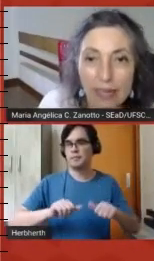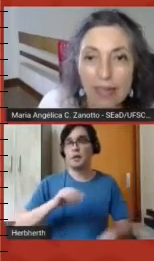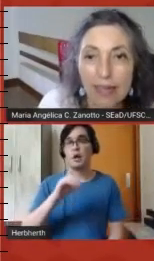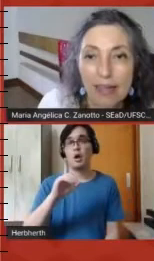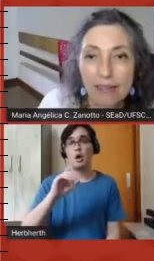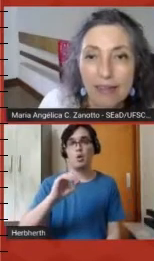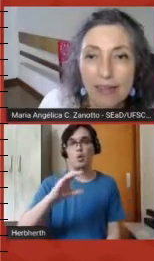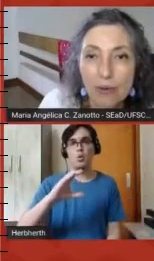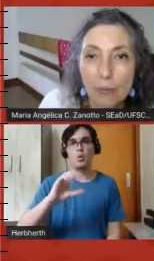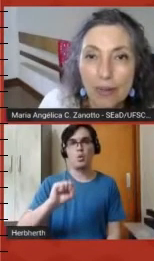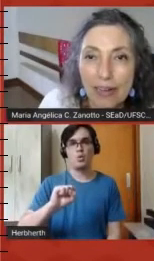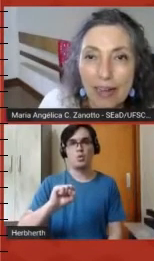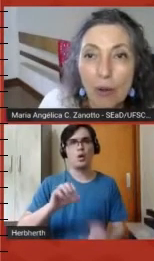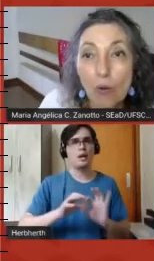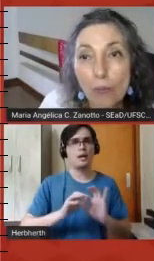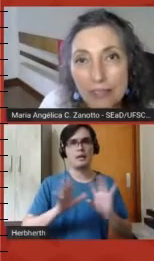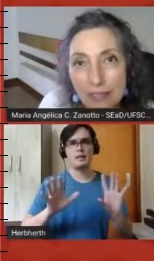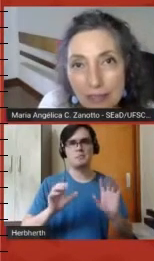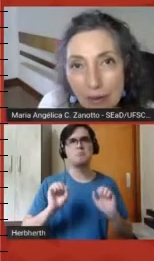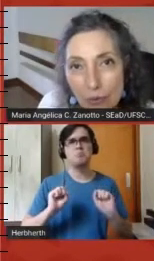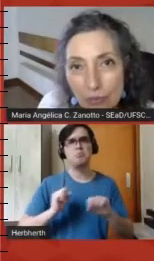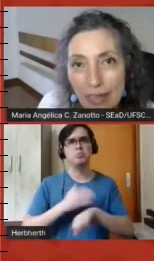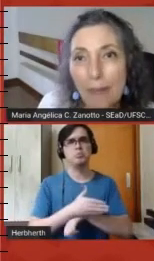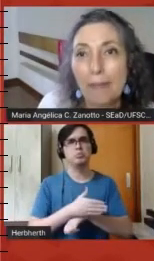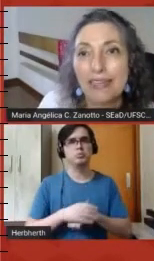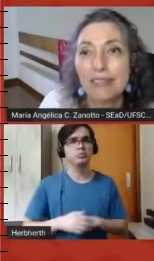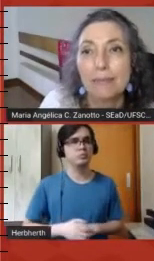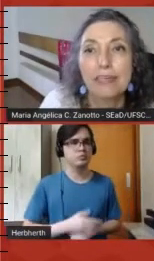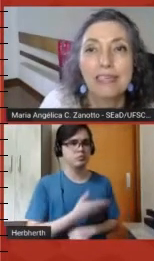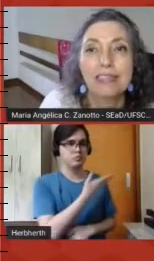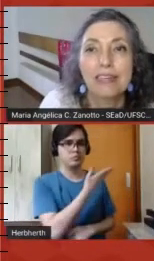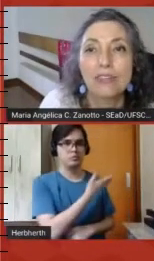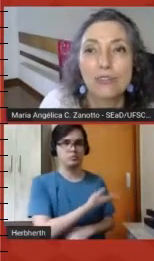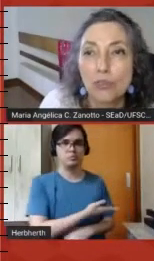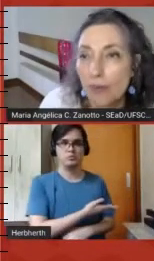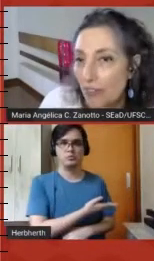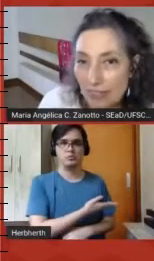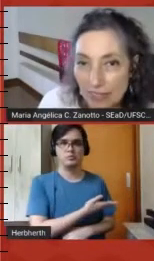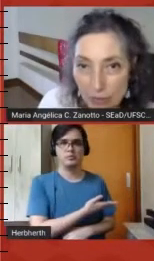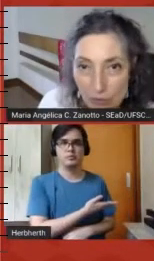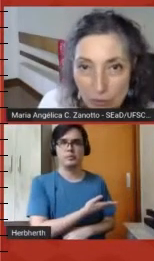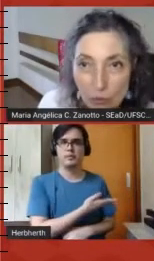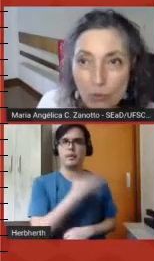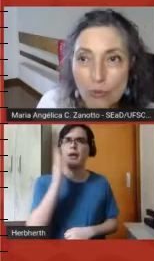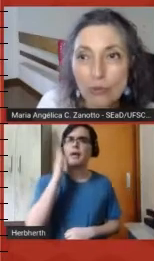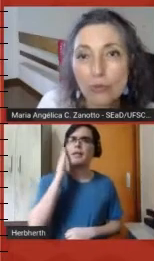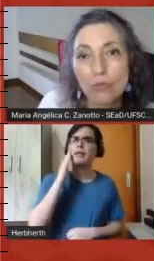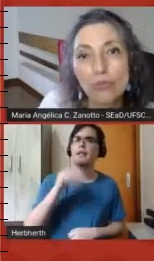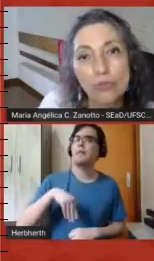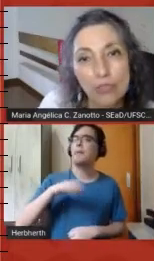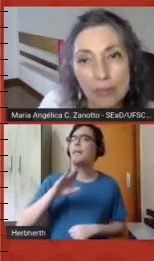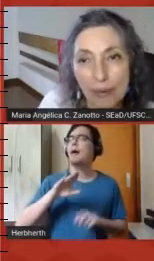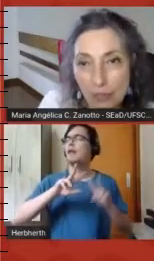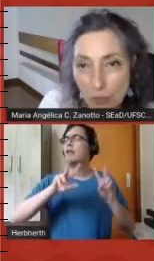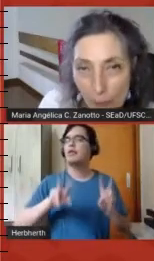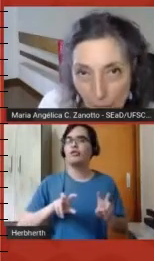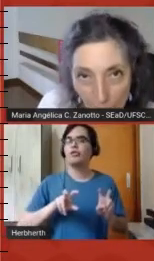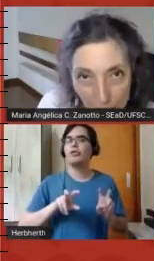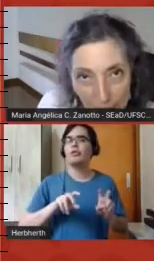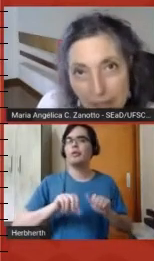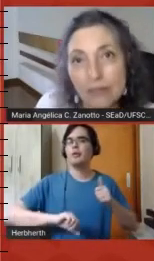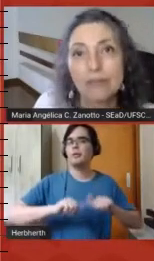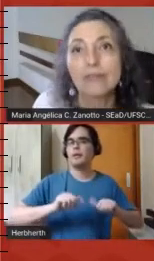né? Tem alguns saiba mais também sobre avaliação nos cursos abertos